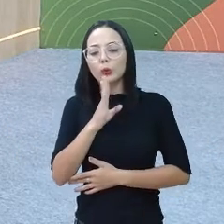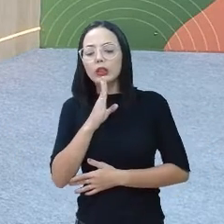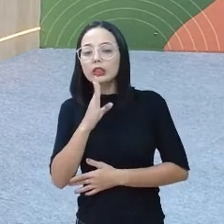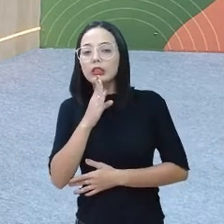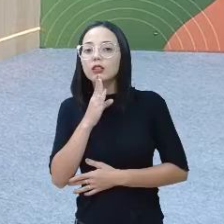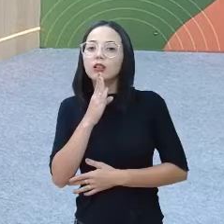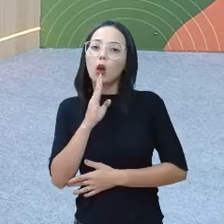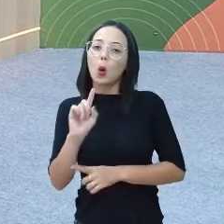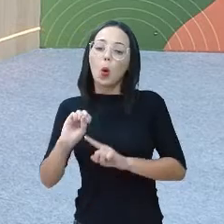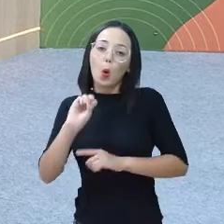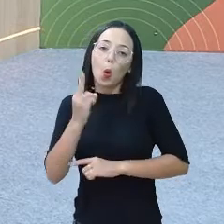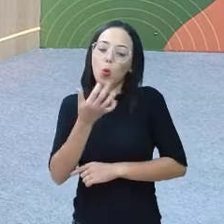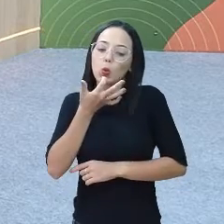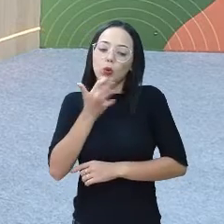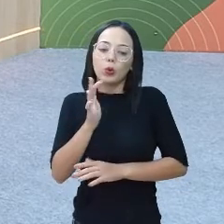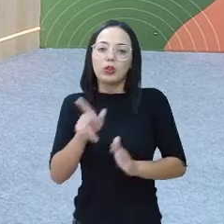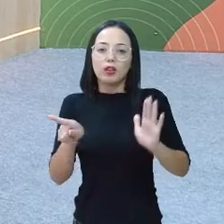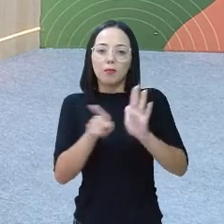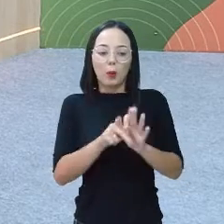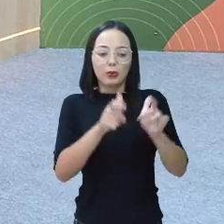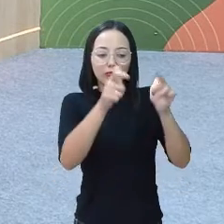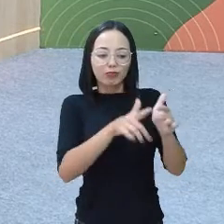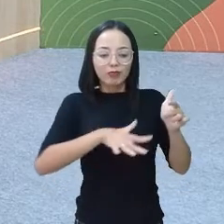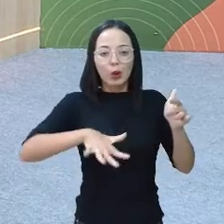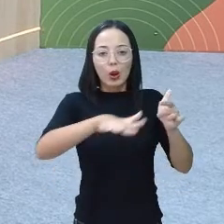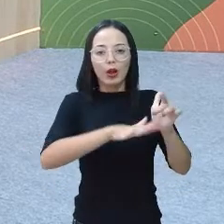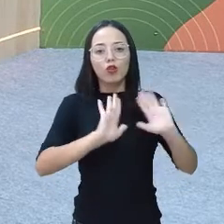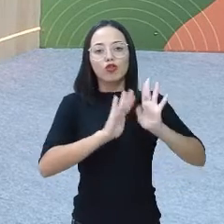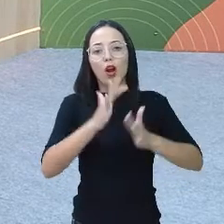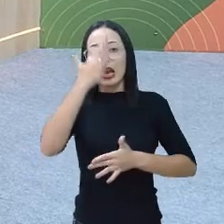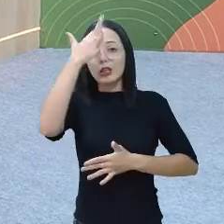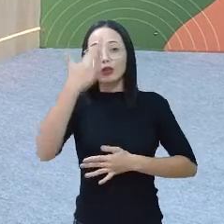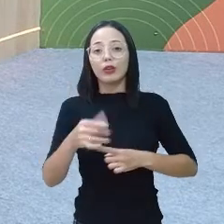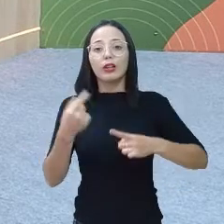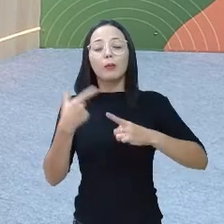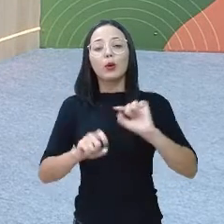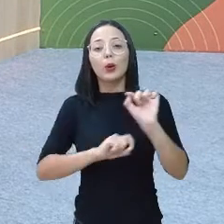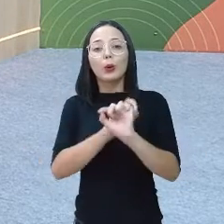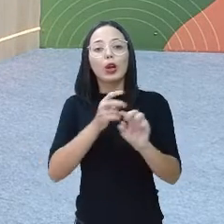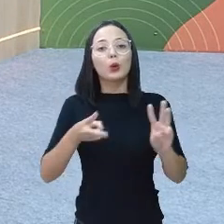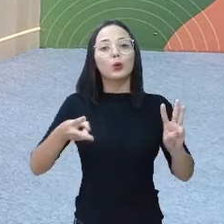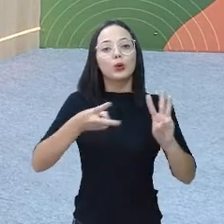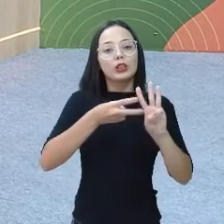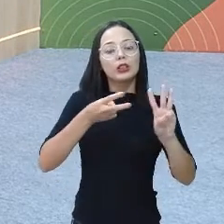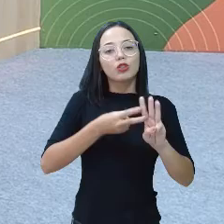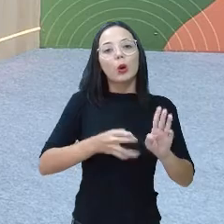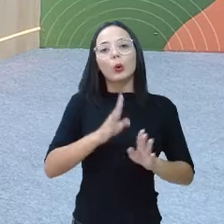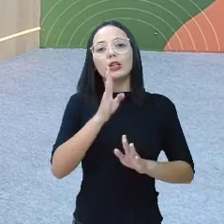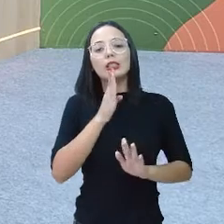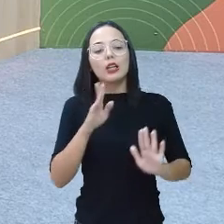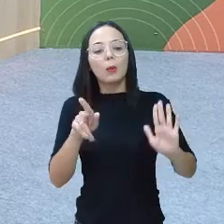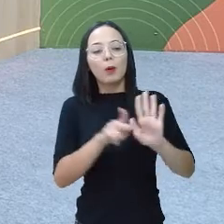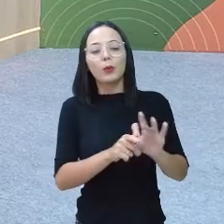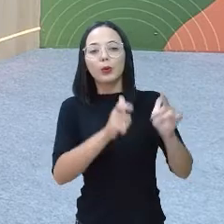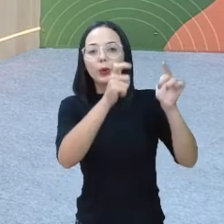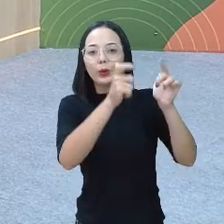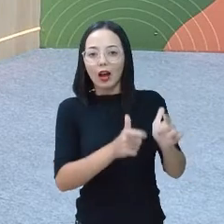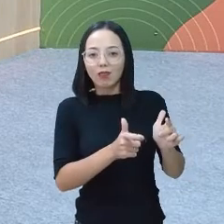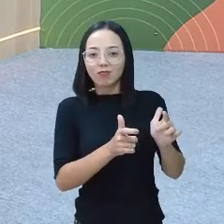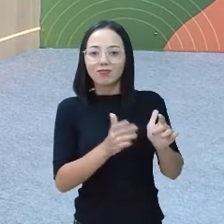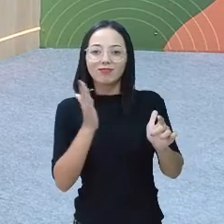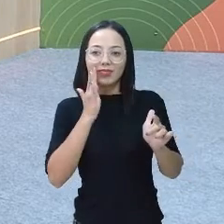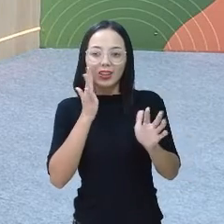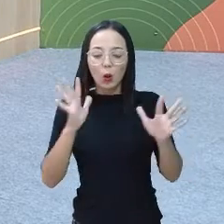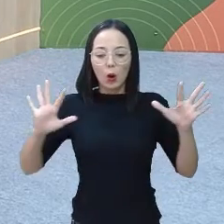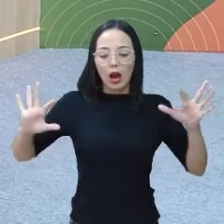do desconhecimento do território, ela era resolvida, né, porque os indígenas eles conheciam o território e, aliando-se